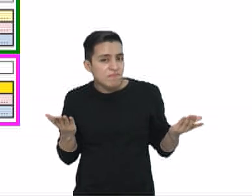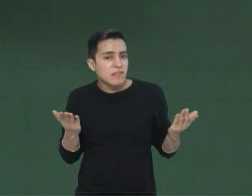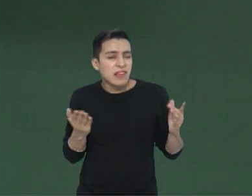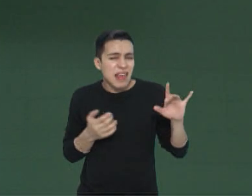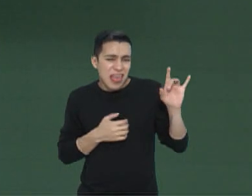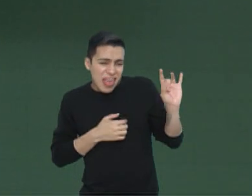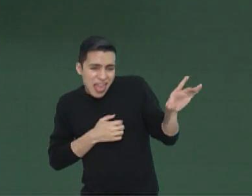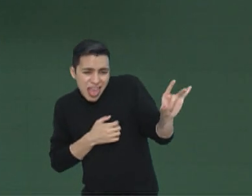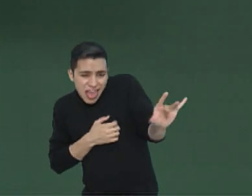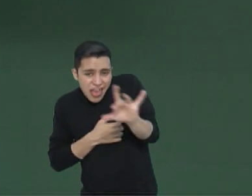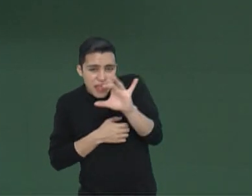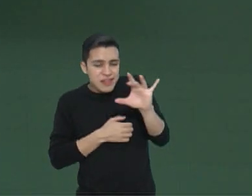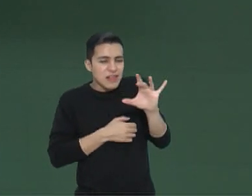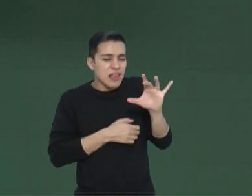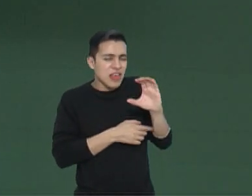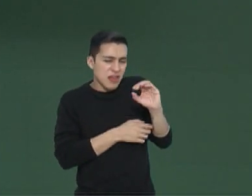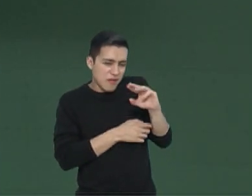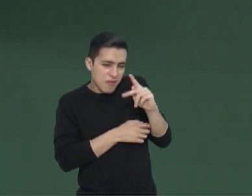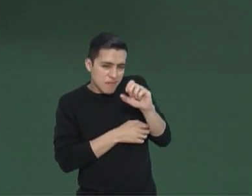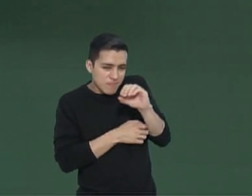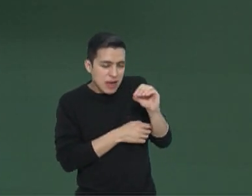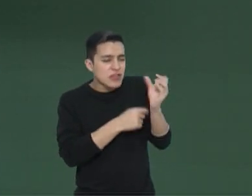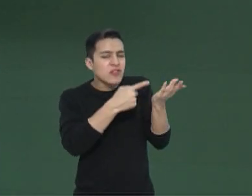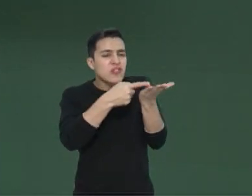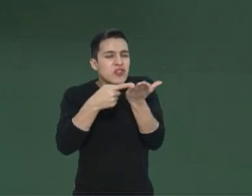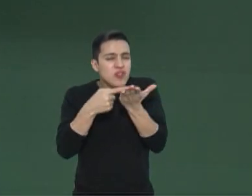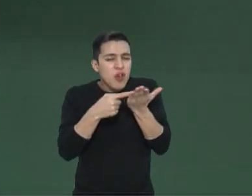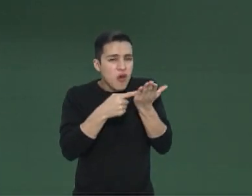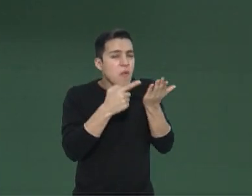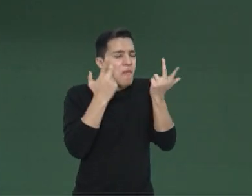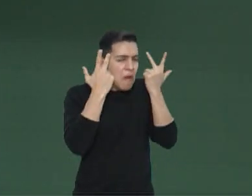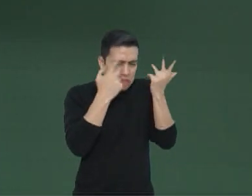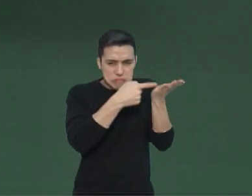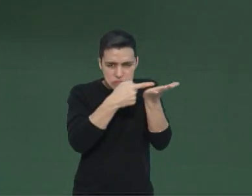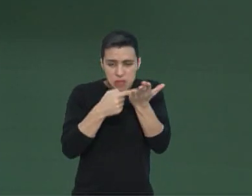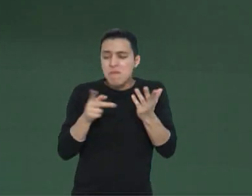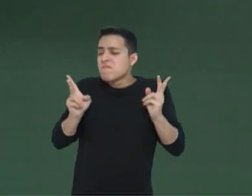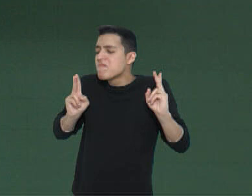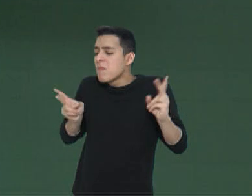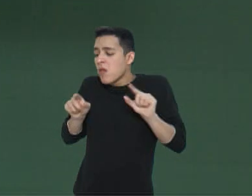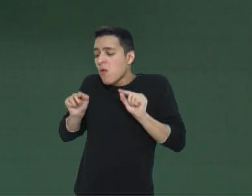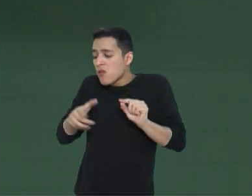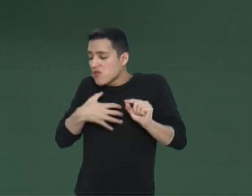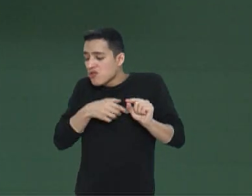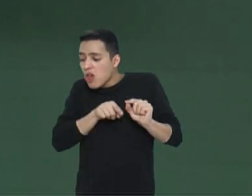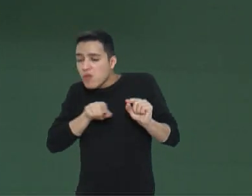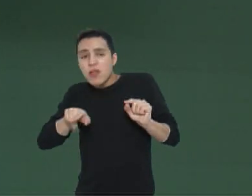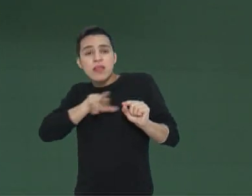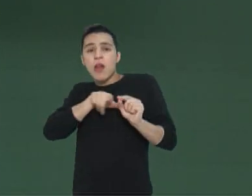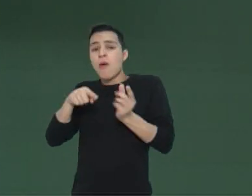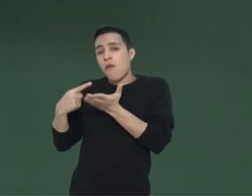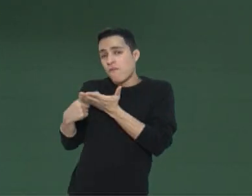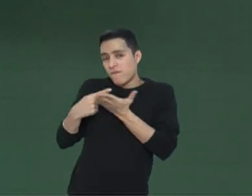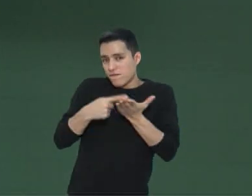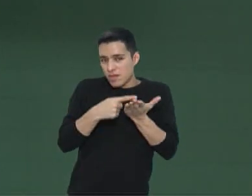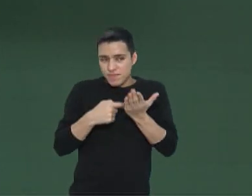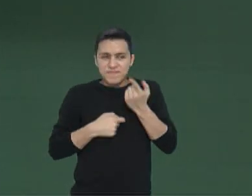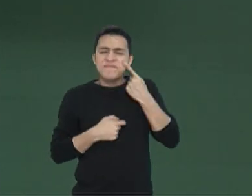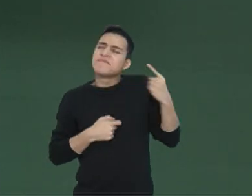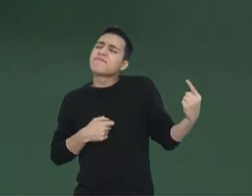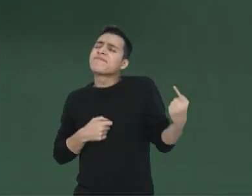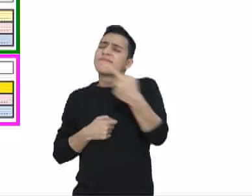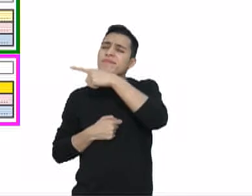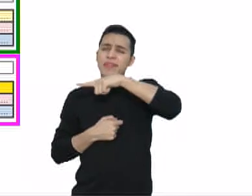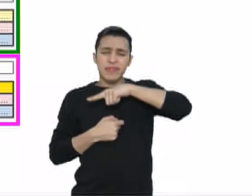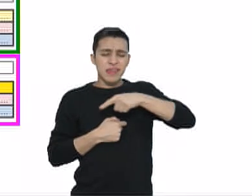cada compasso da notação convencional vai corresponder também ao mesmo compasso da notação não convencional. E aqui nós